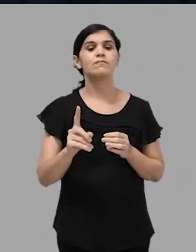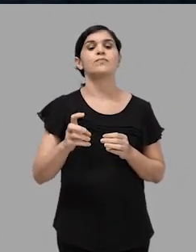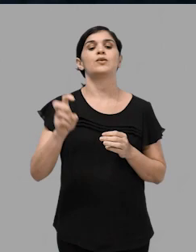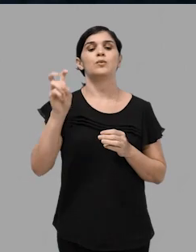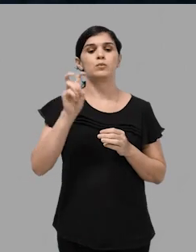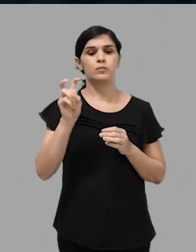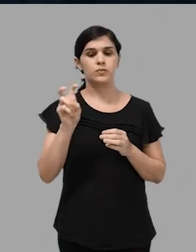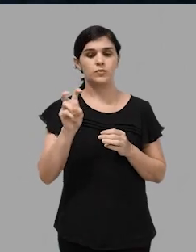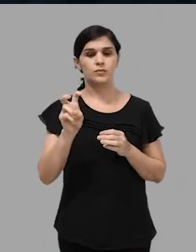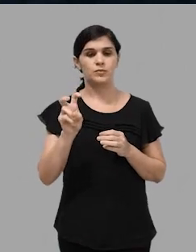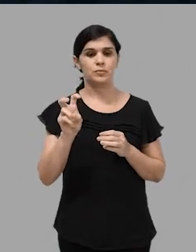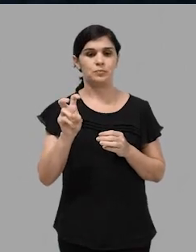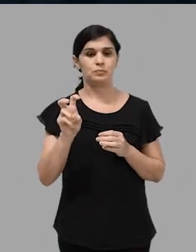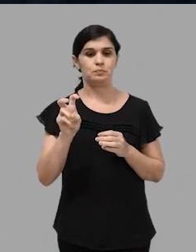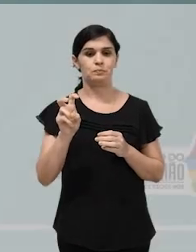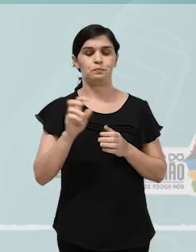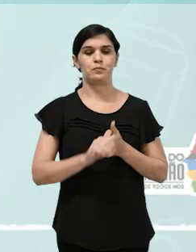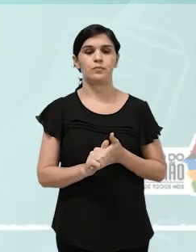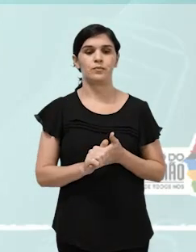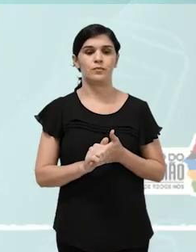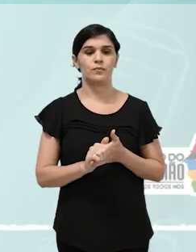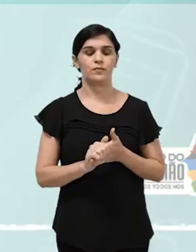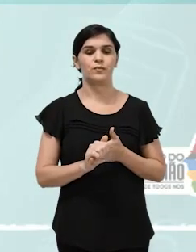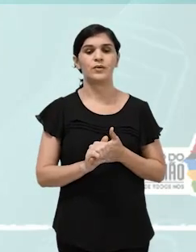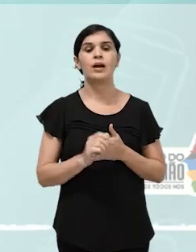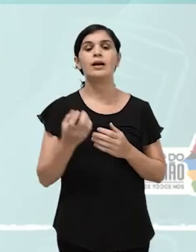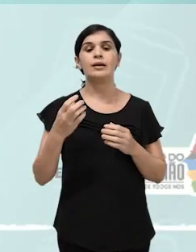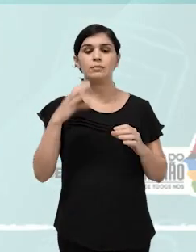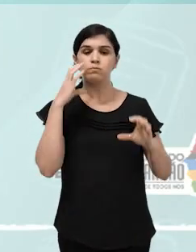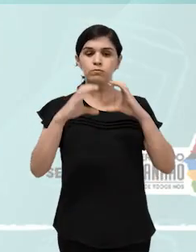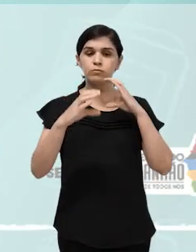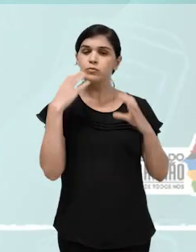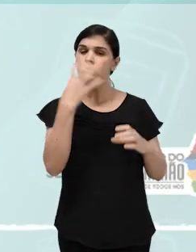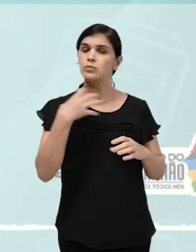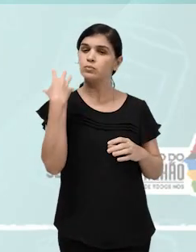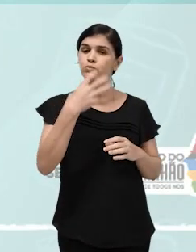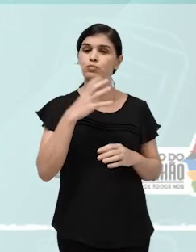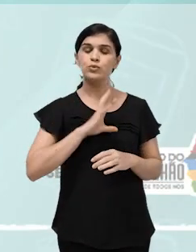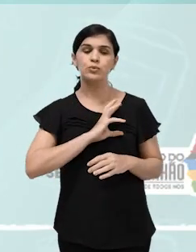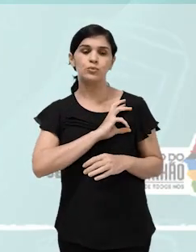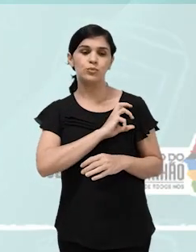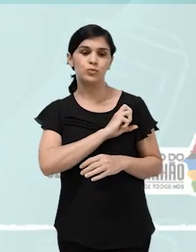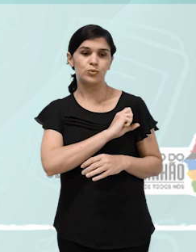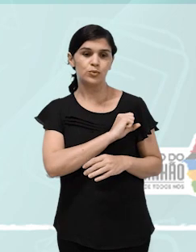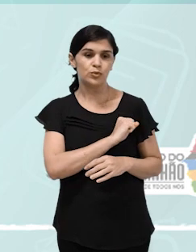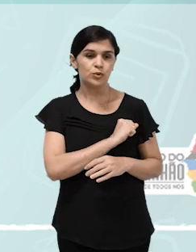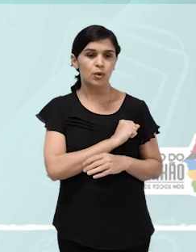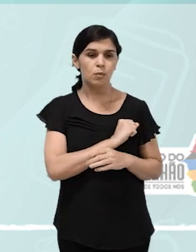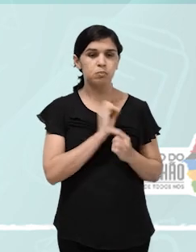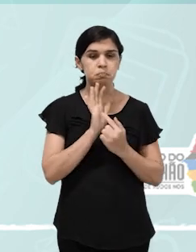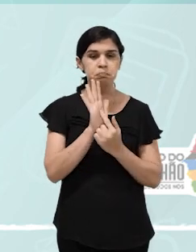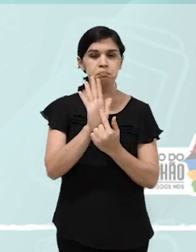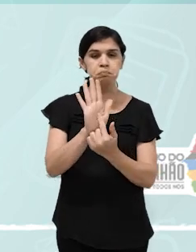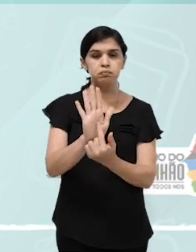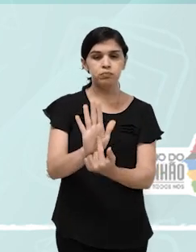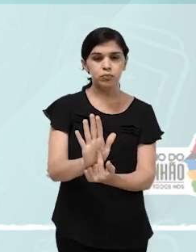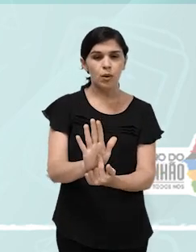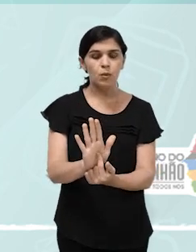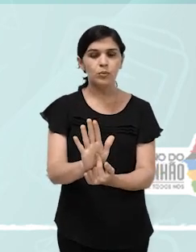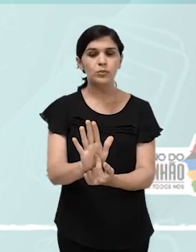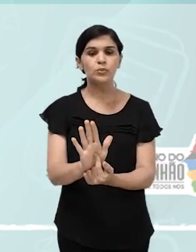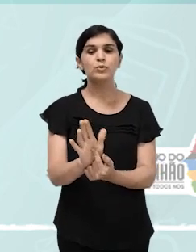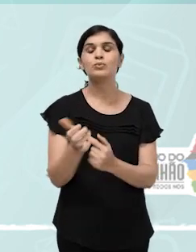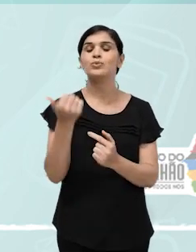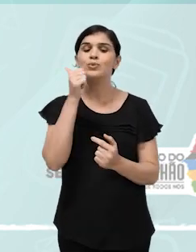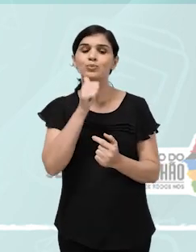no slide, tá? Olha só. Nas cantigas de amor, existe a expressão de um sentimento feminino, apesar de